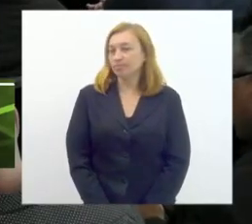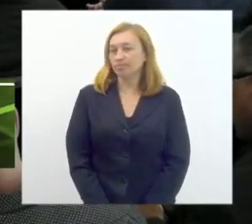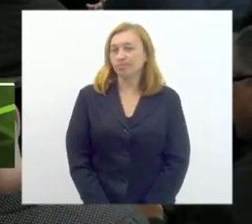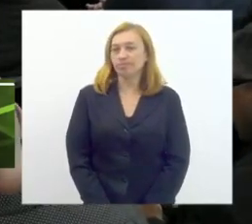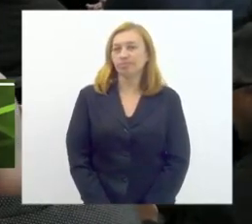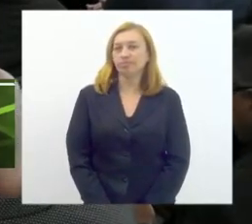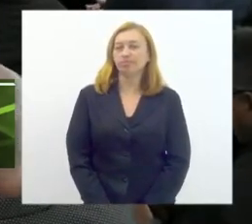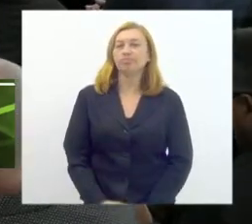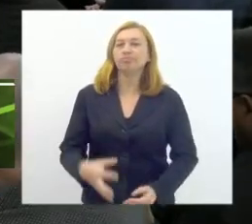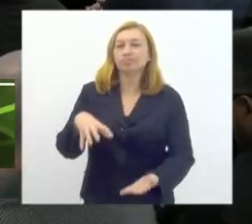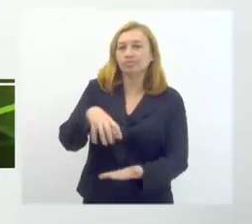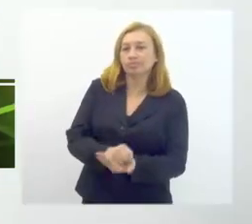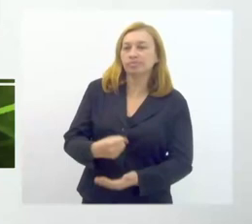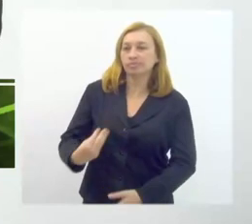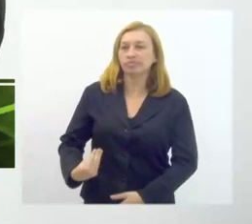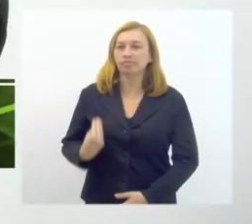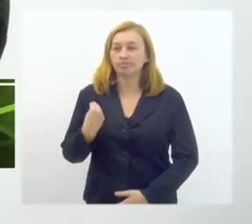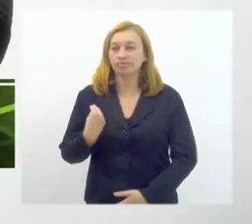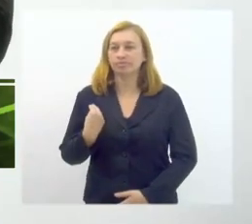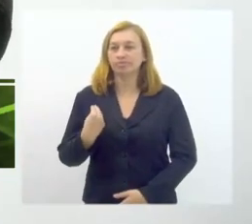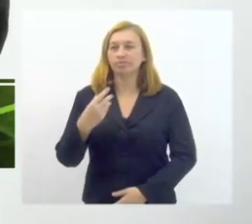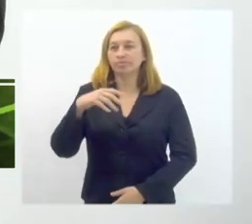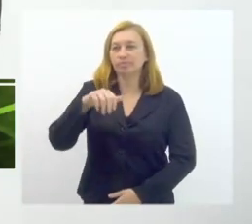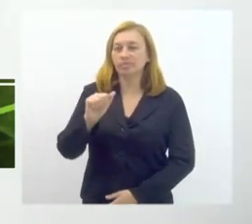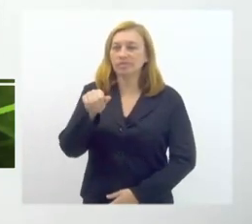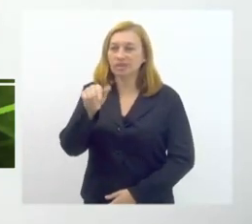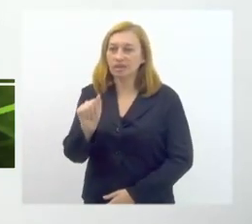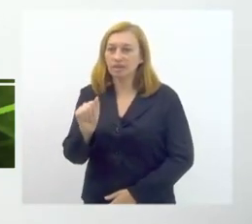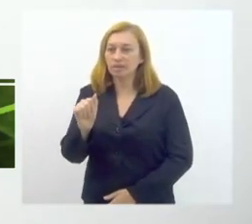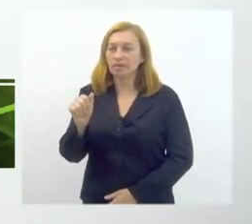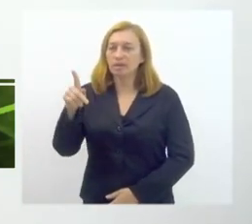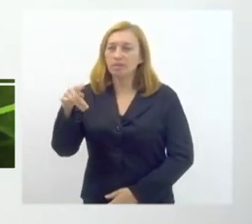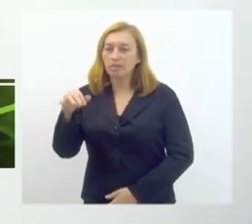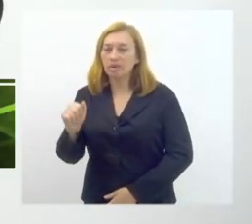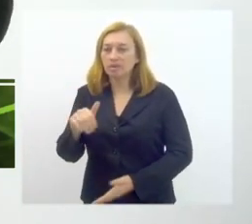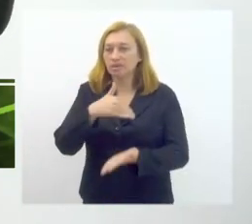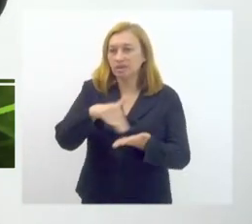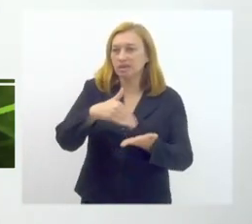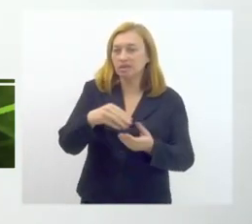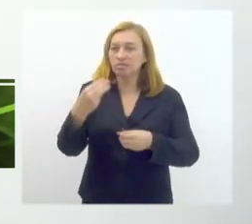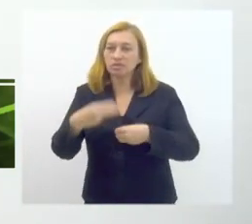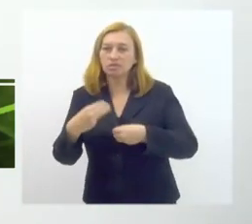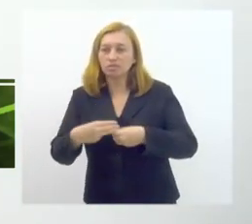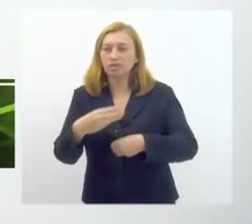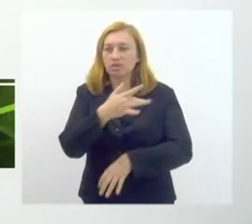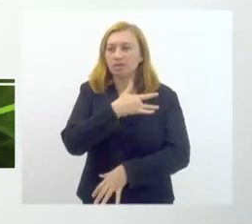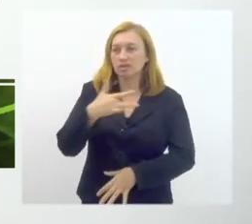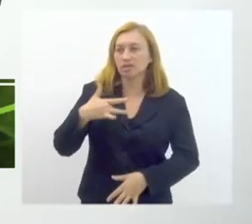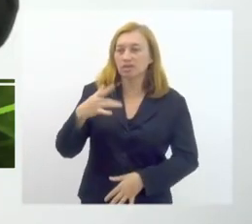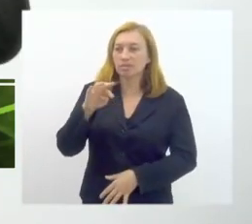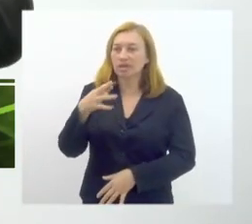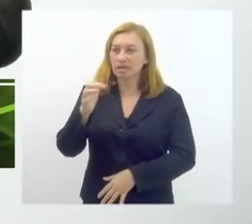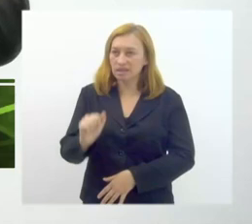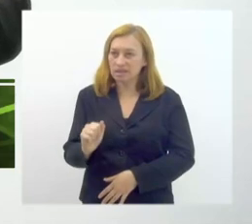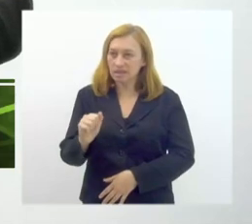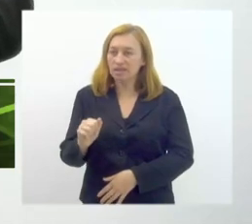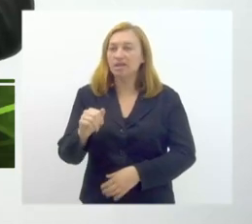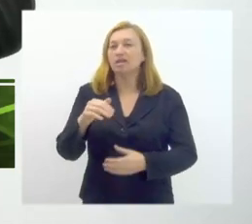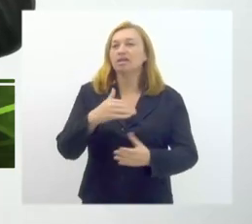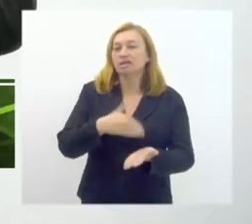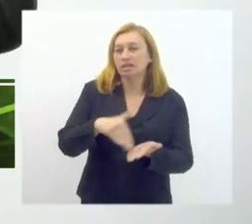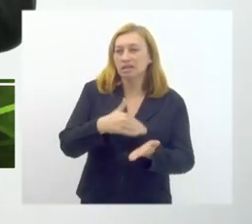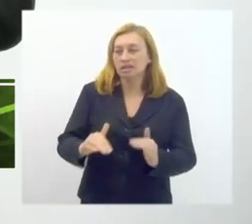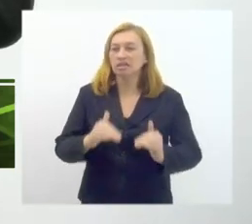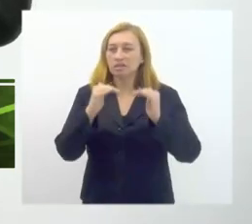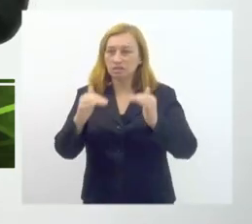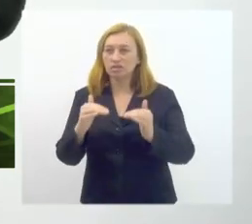De registrar a presença da Ana Paula Bragança, secretária municipal de saúde de Araruama, Marcelo de Almeida Fonseca, secretário executivo de média